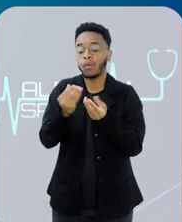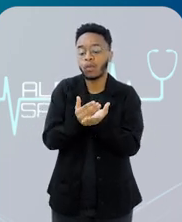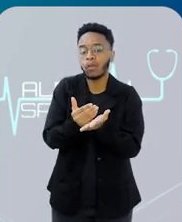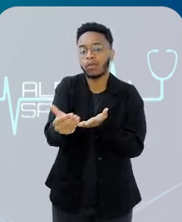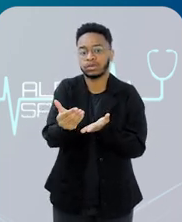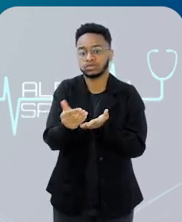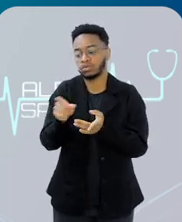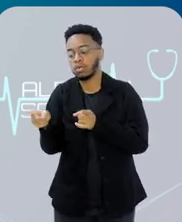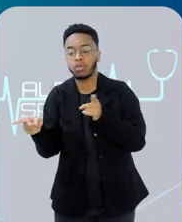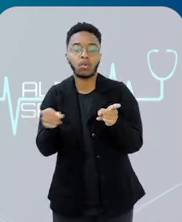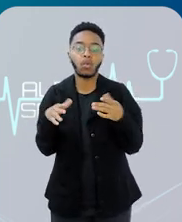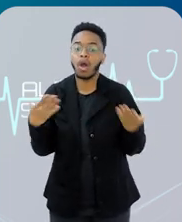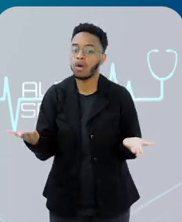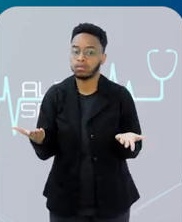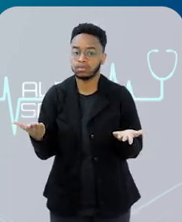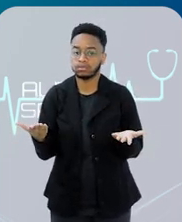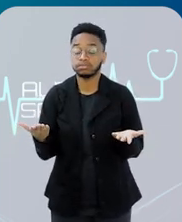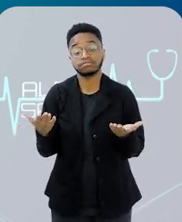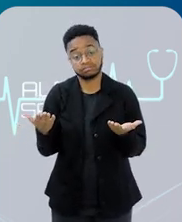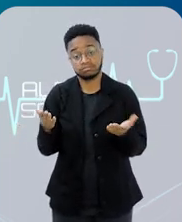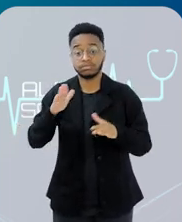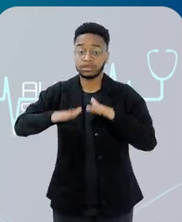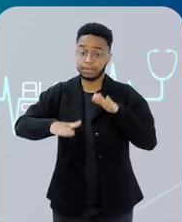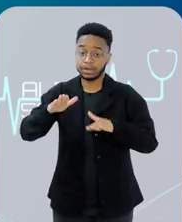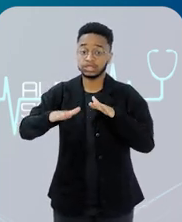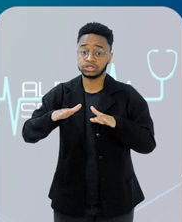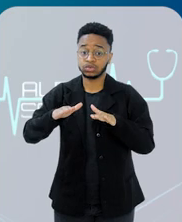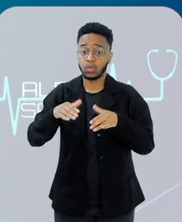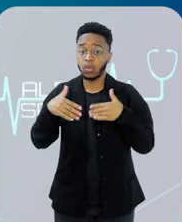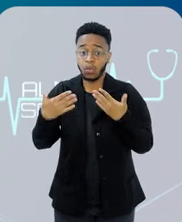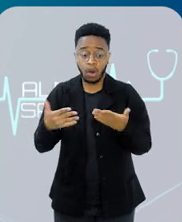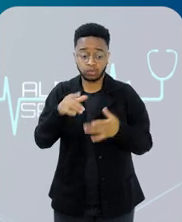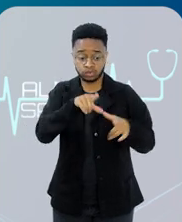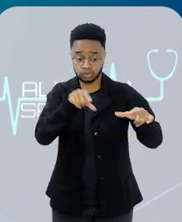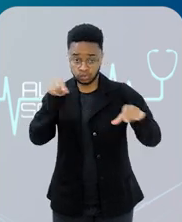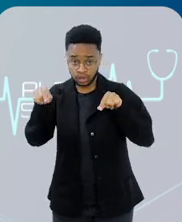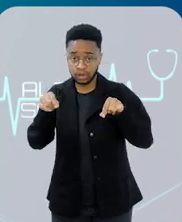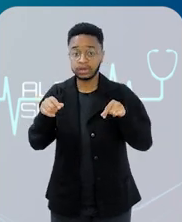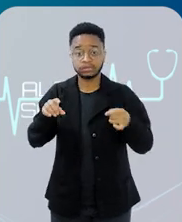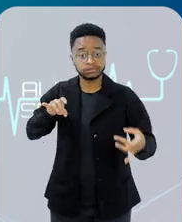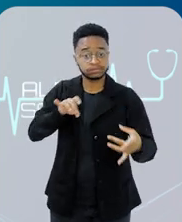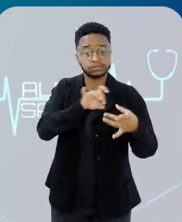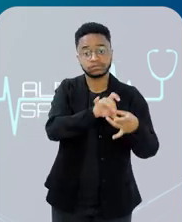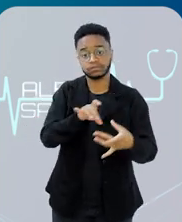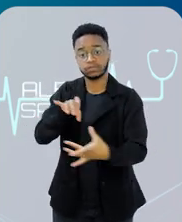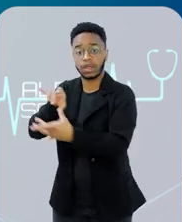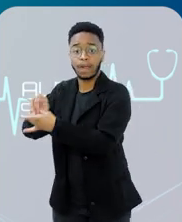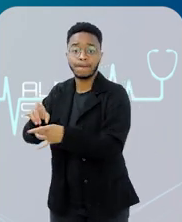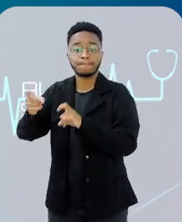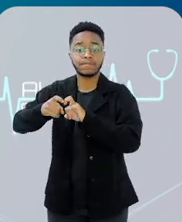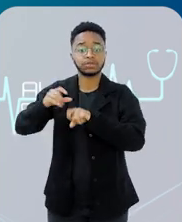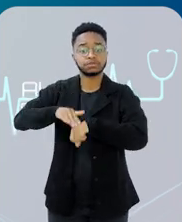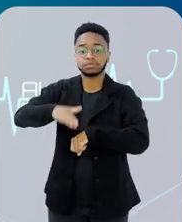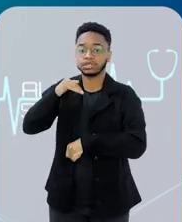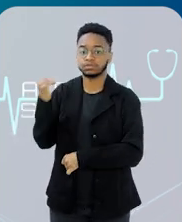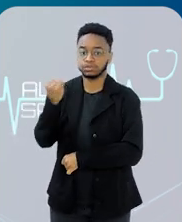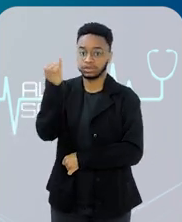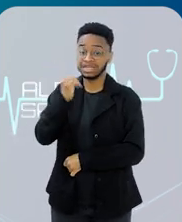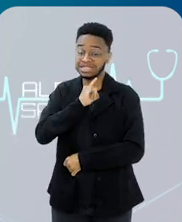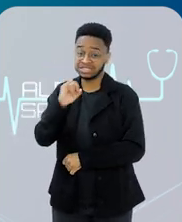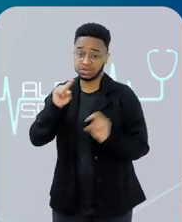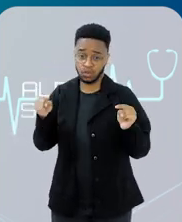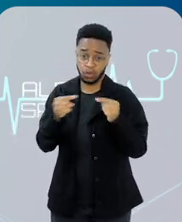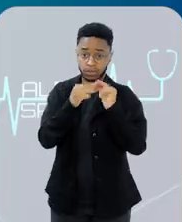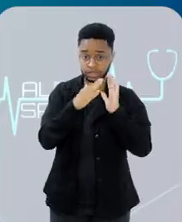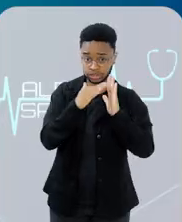queixa inicial dessa paciente, ela vai se socorrer daquele médico que no momento ela entende como o mais importante para ela. Se o